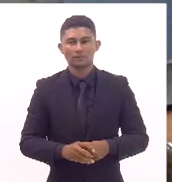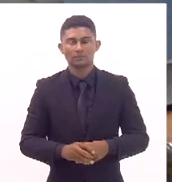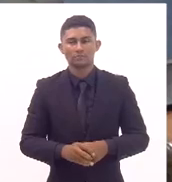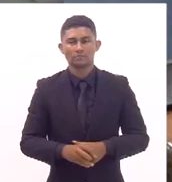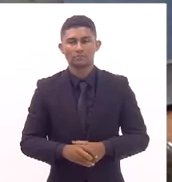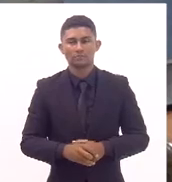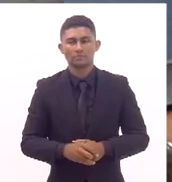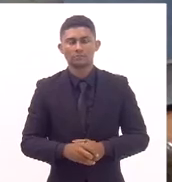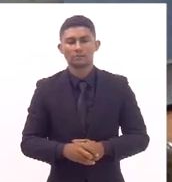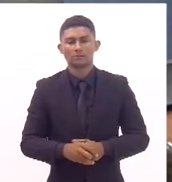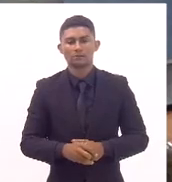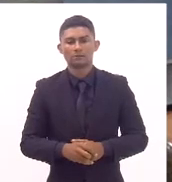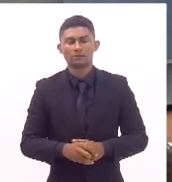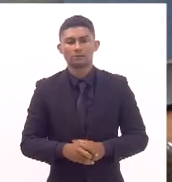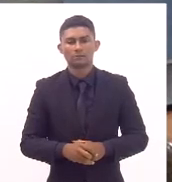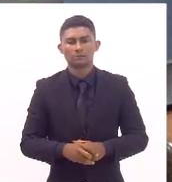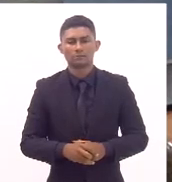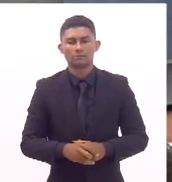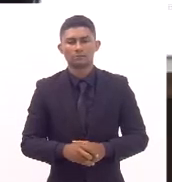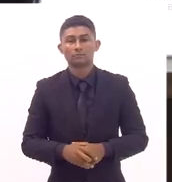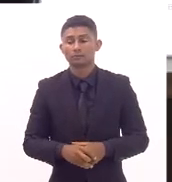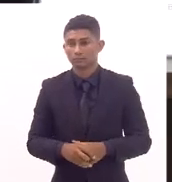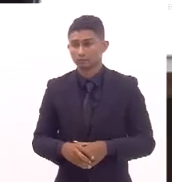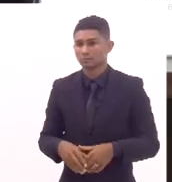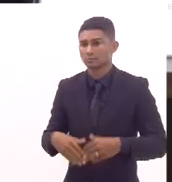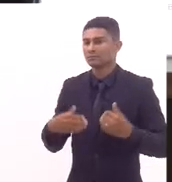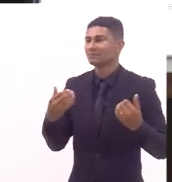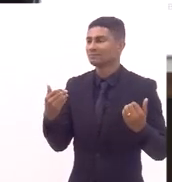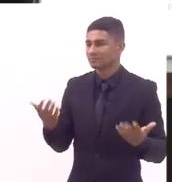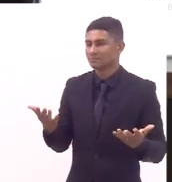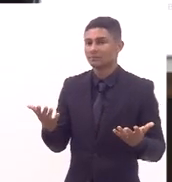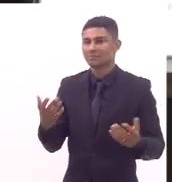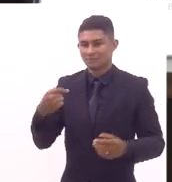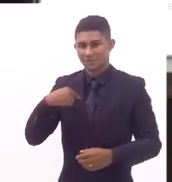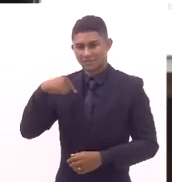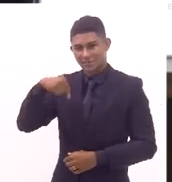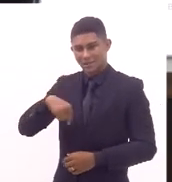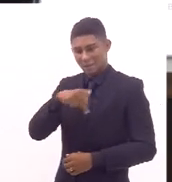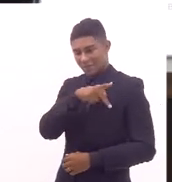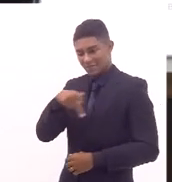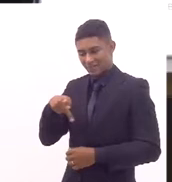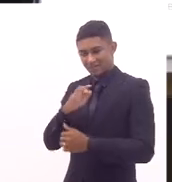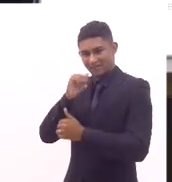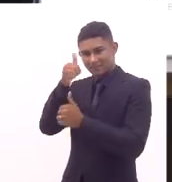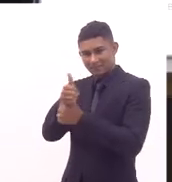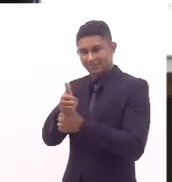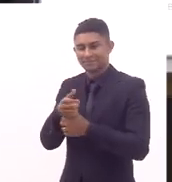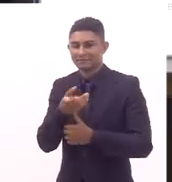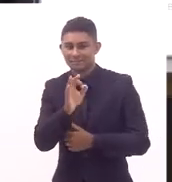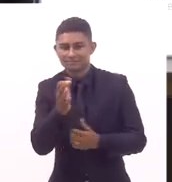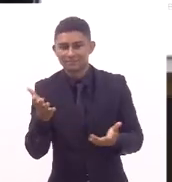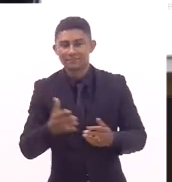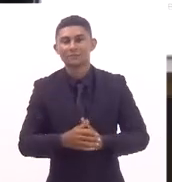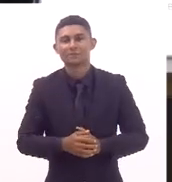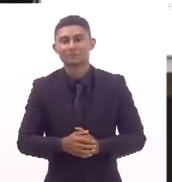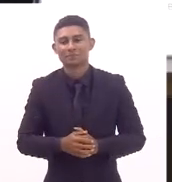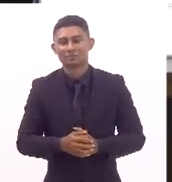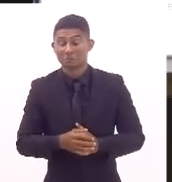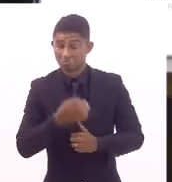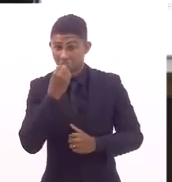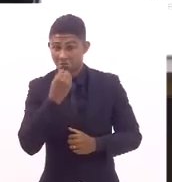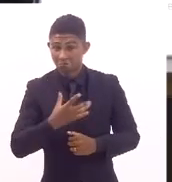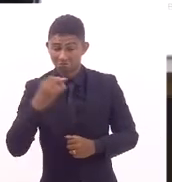e agora foi eu tô aqui presidência interina tô até assim né e